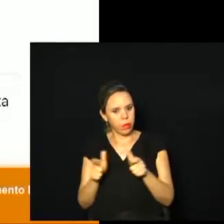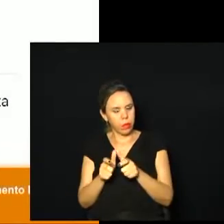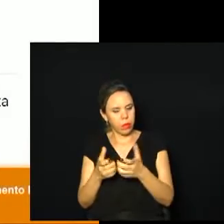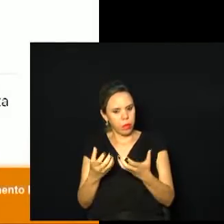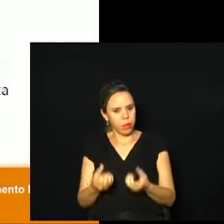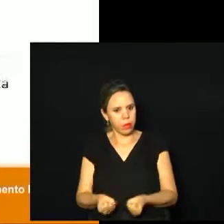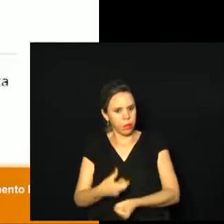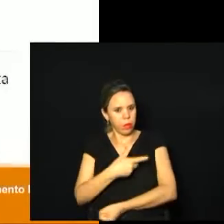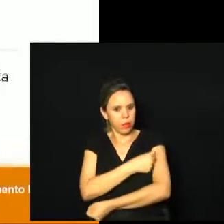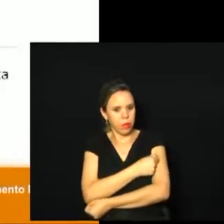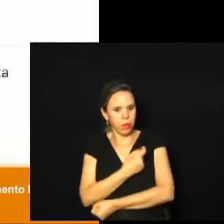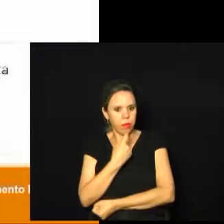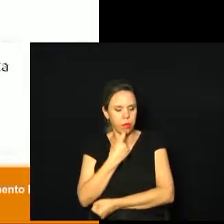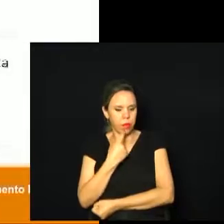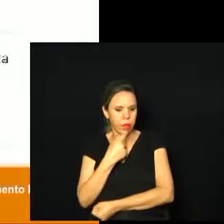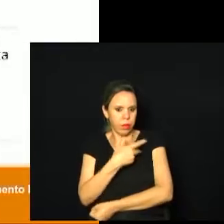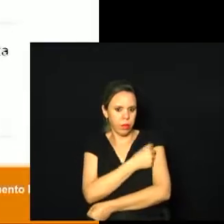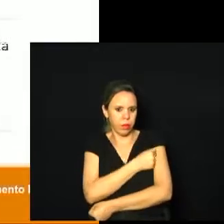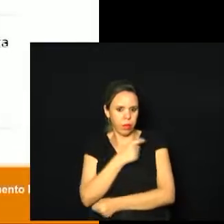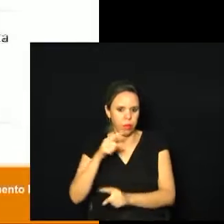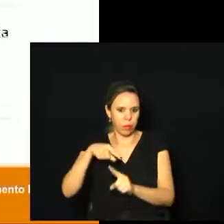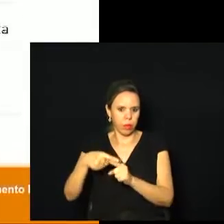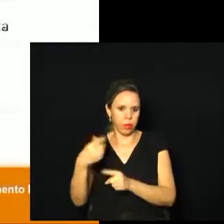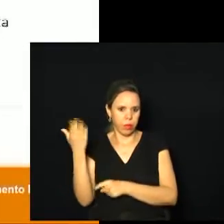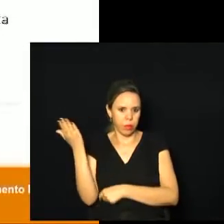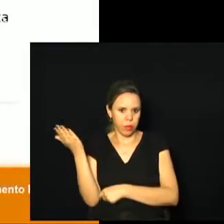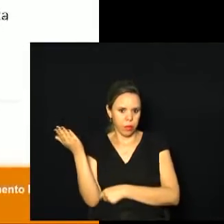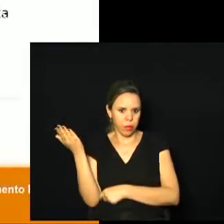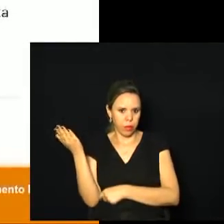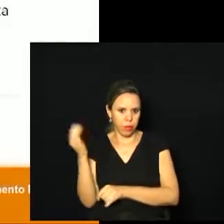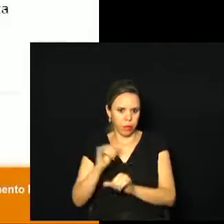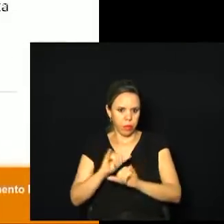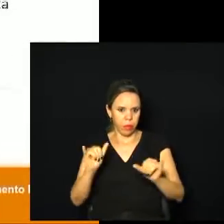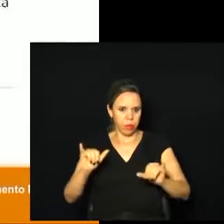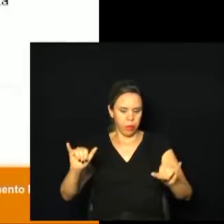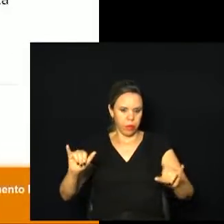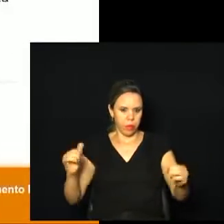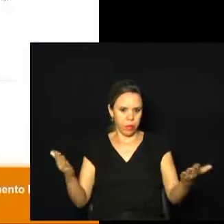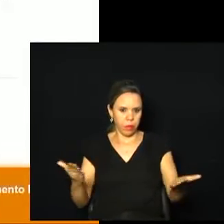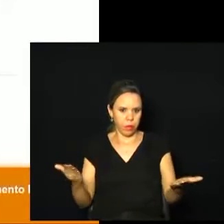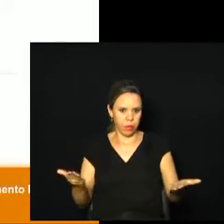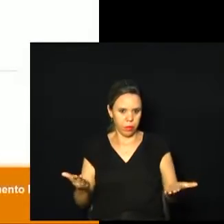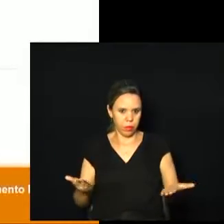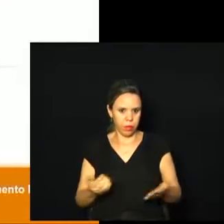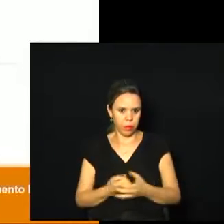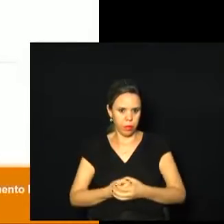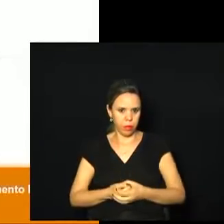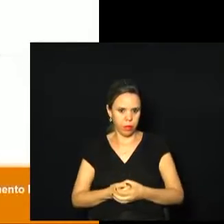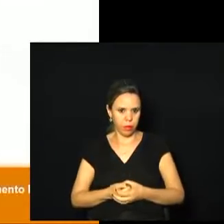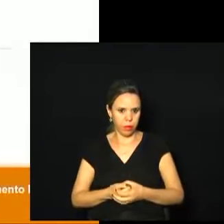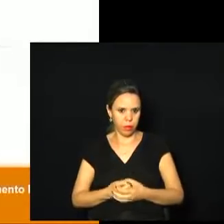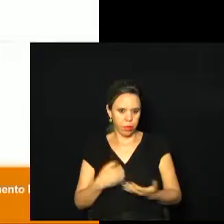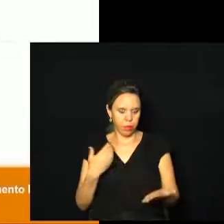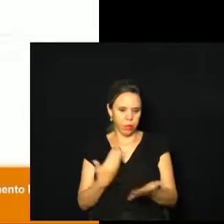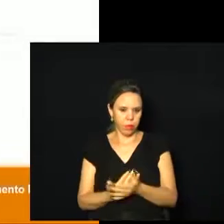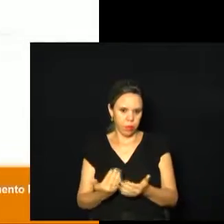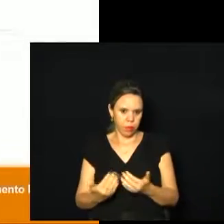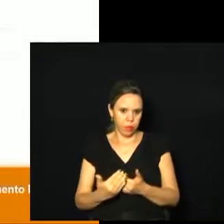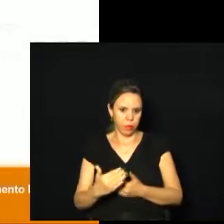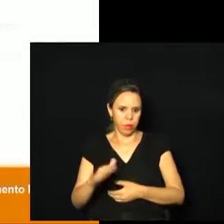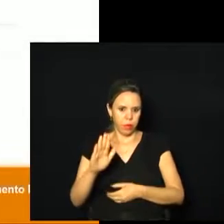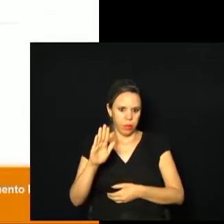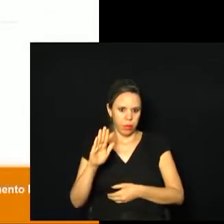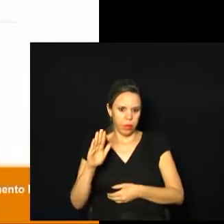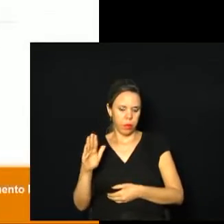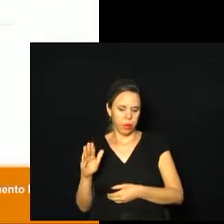adesão. Inclusive aqui, ó, Campinas Vacina Mais. Essa campanha vai hoje, inclusive, até, olha, a gente está